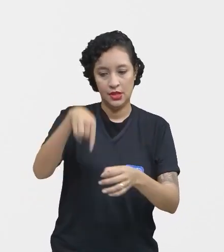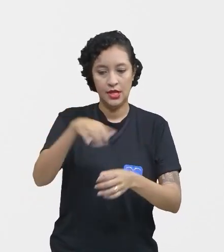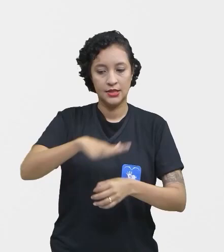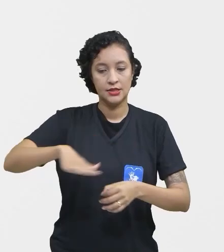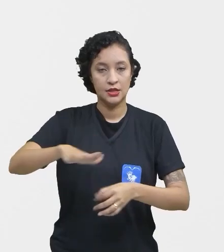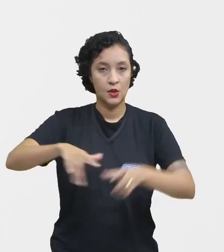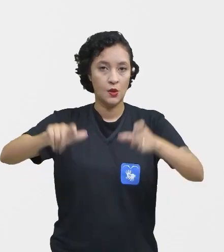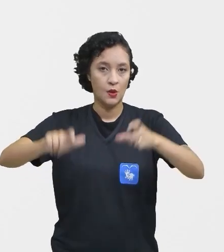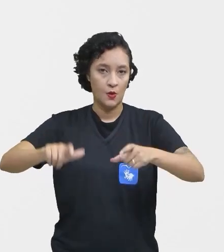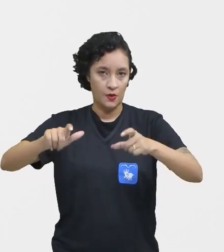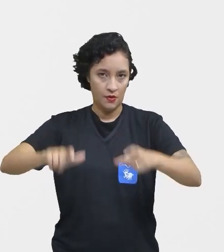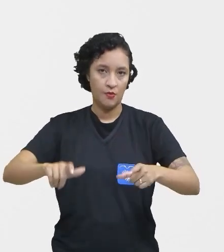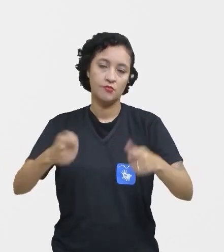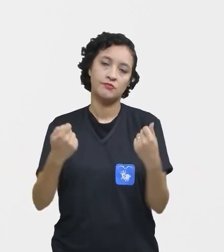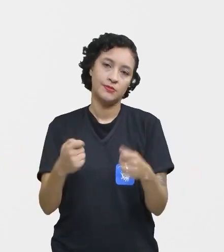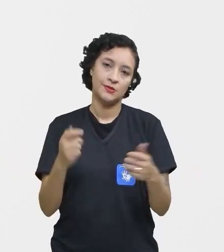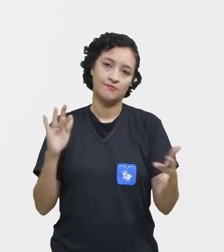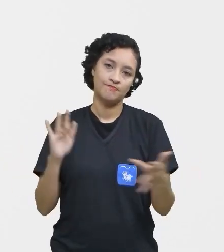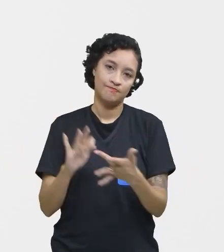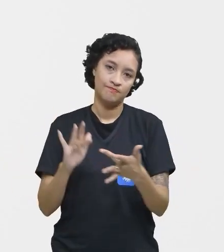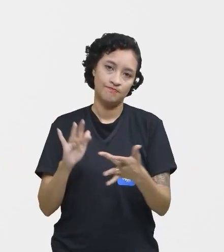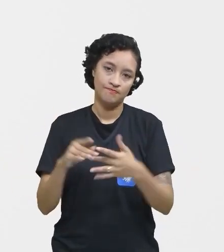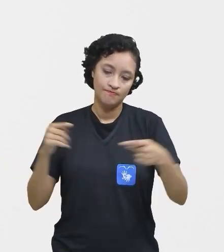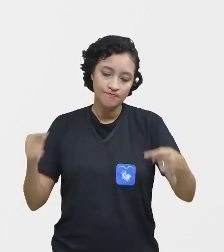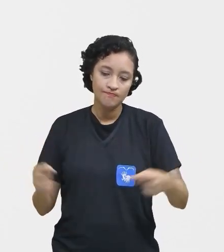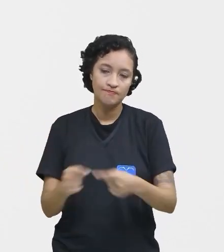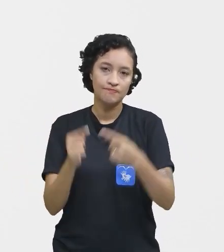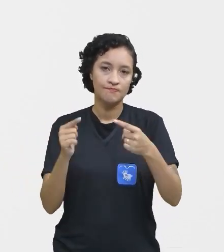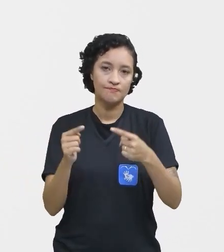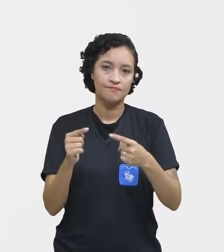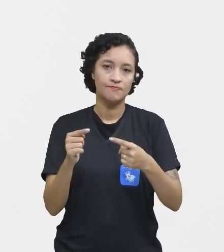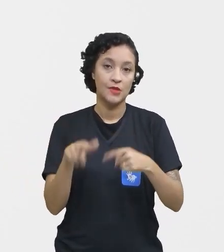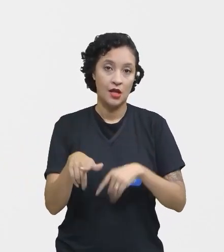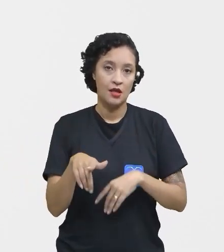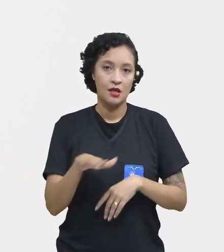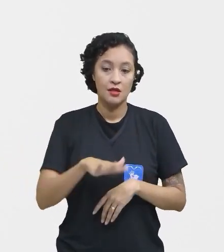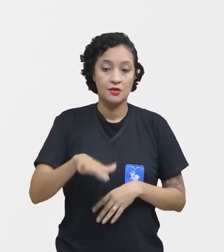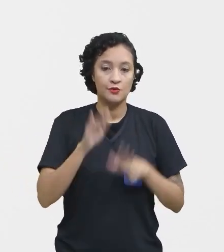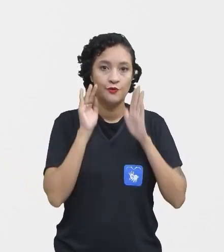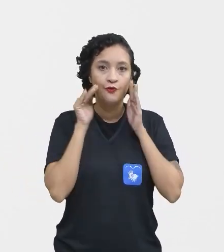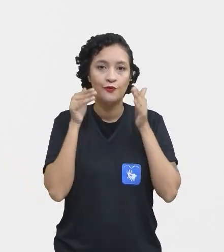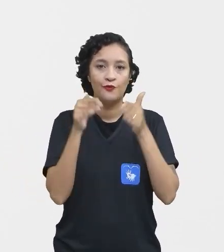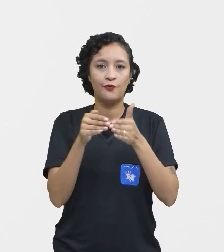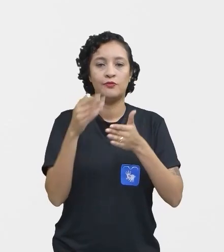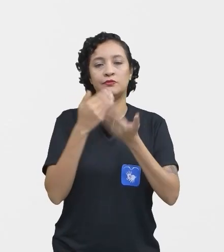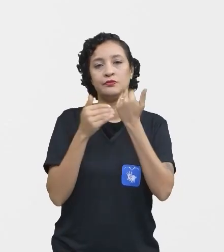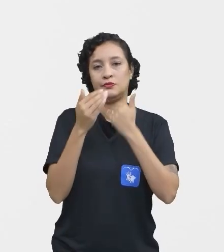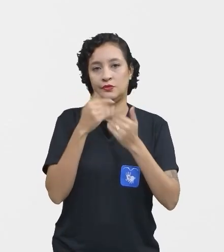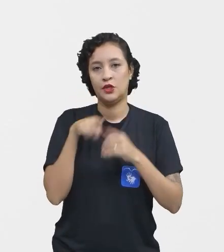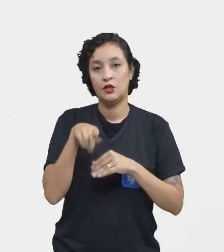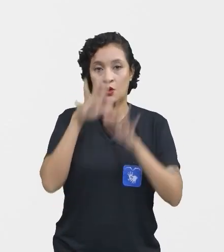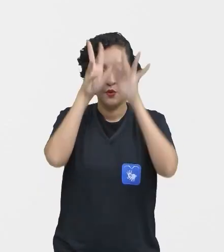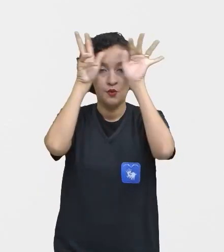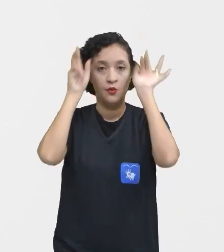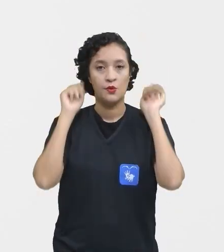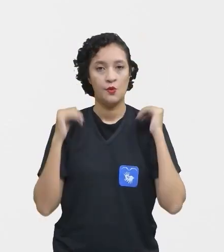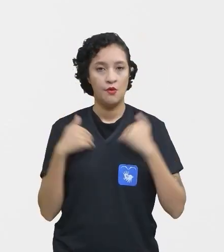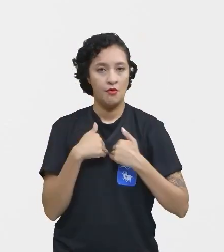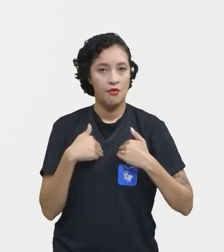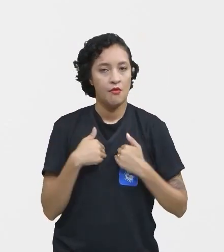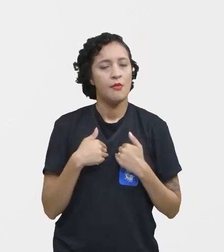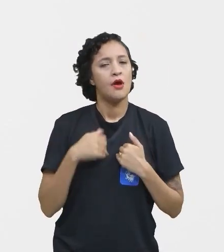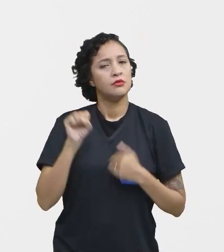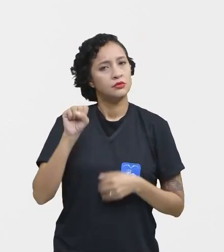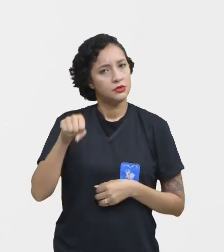na energia que um transfere para o outro através da alimentação. Então, todos eles, de alguma forma, estão conectados, como